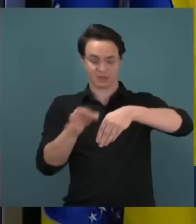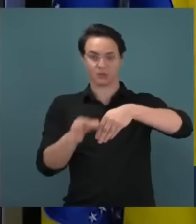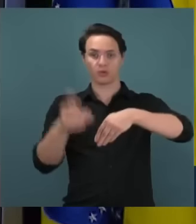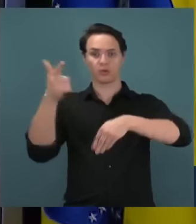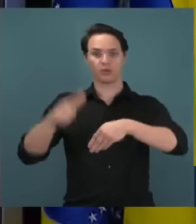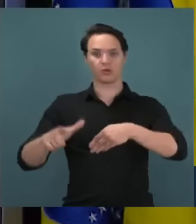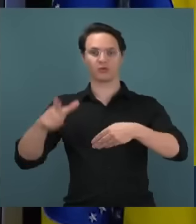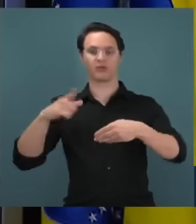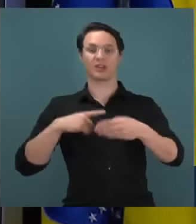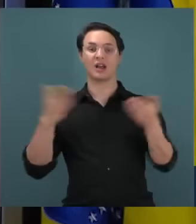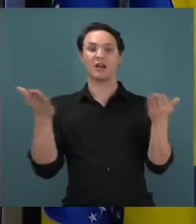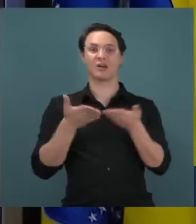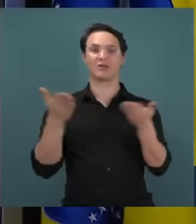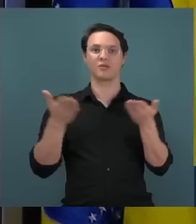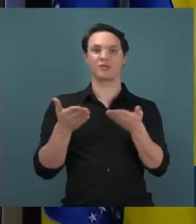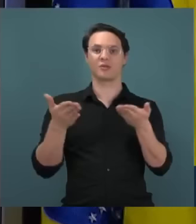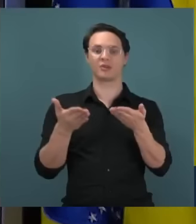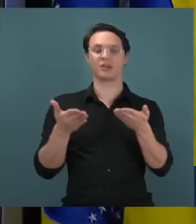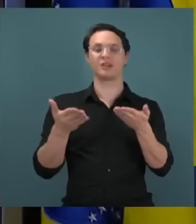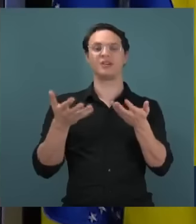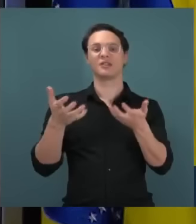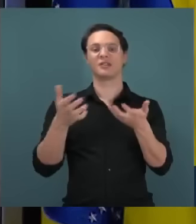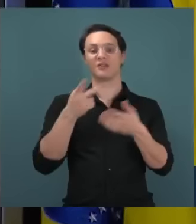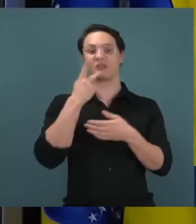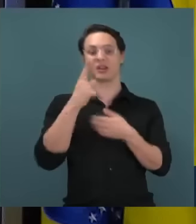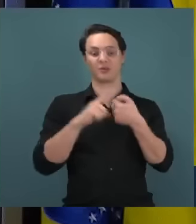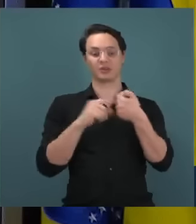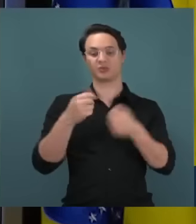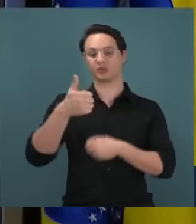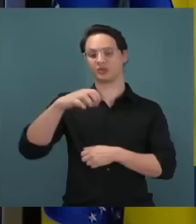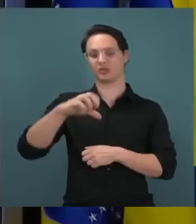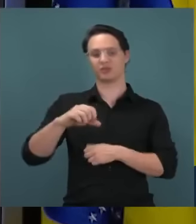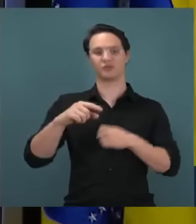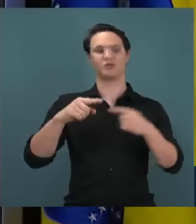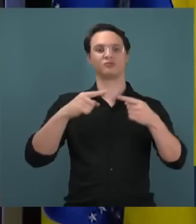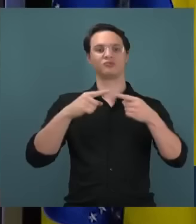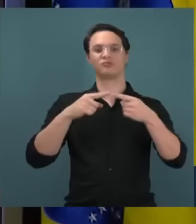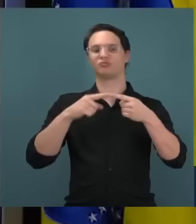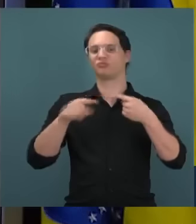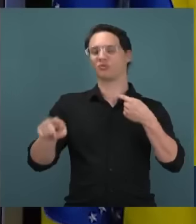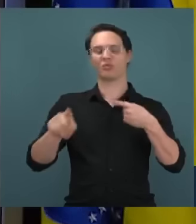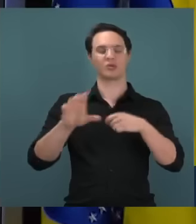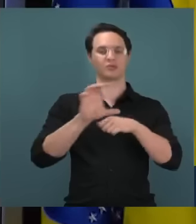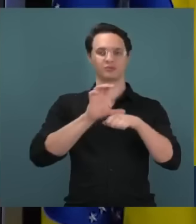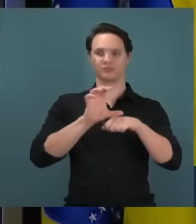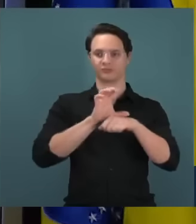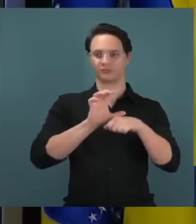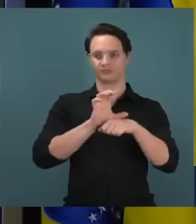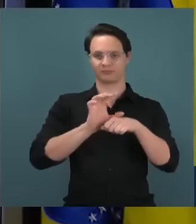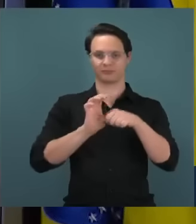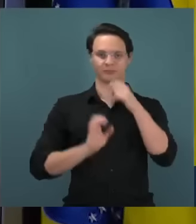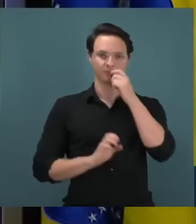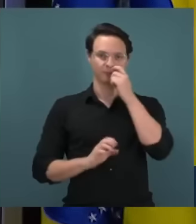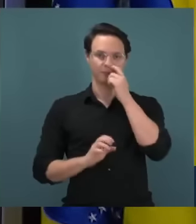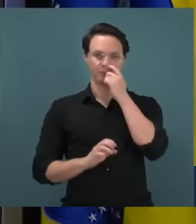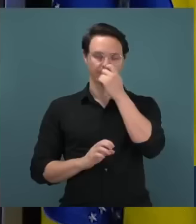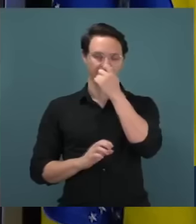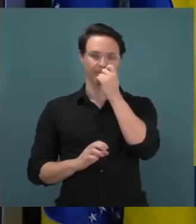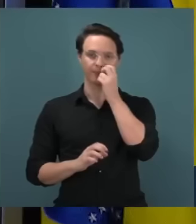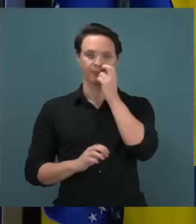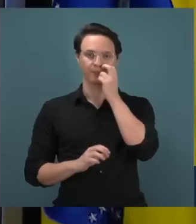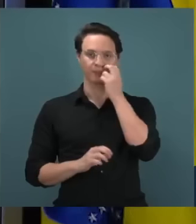julgar inconstitucional o artigo 19, selando o destino da censura na República Federativa do